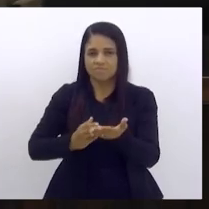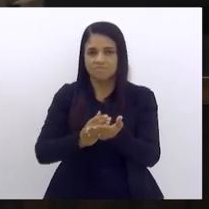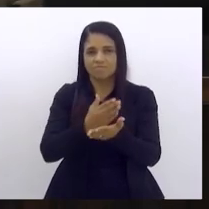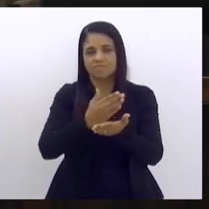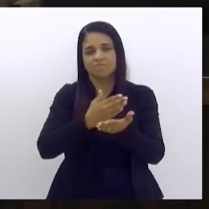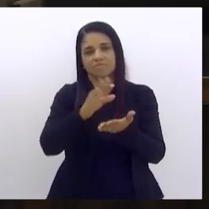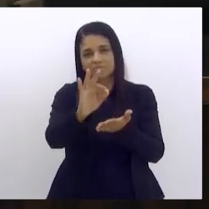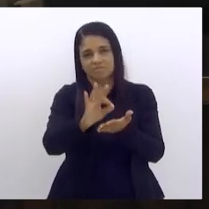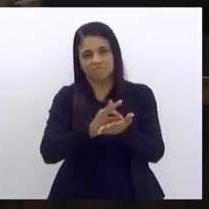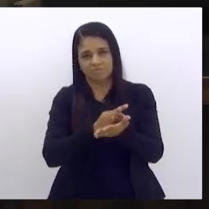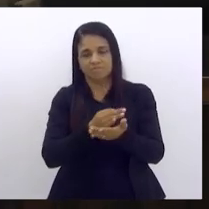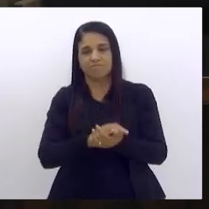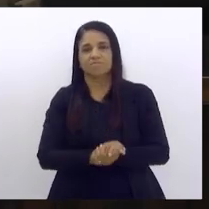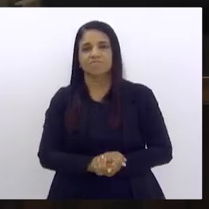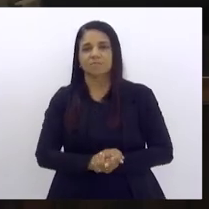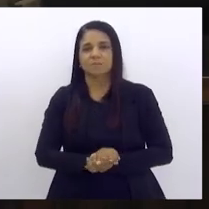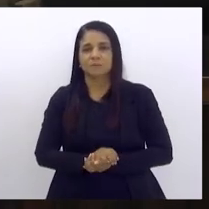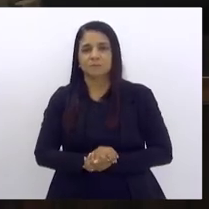a promulgação.